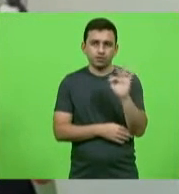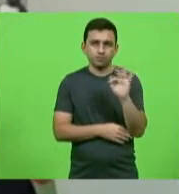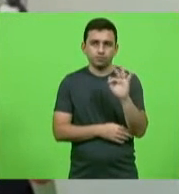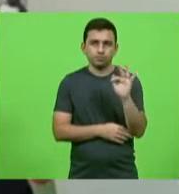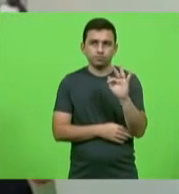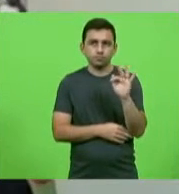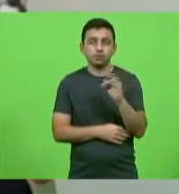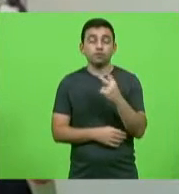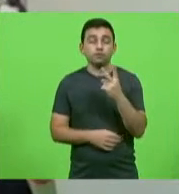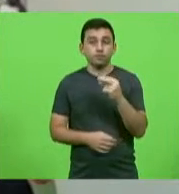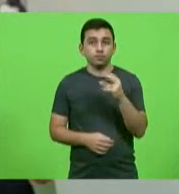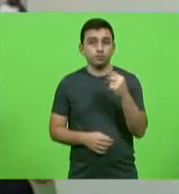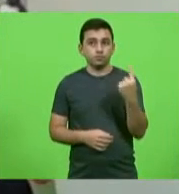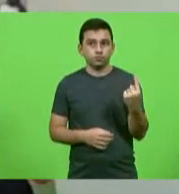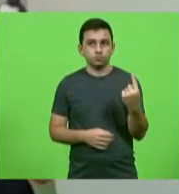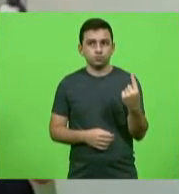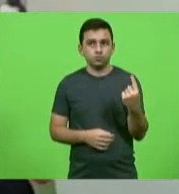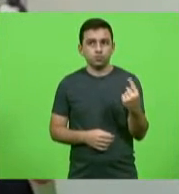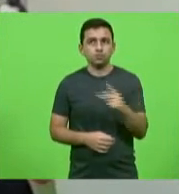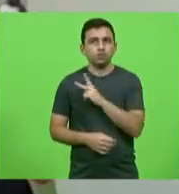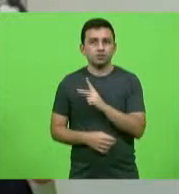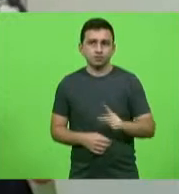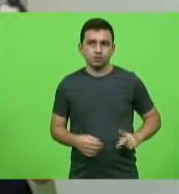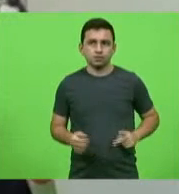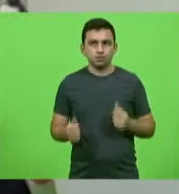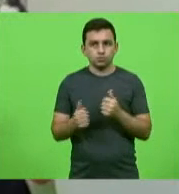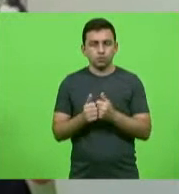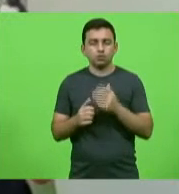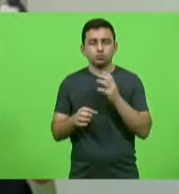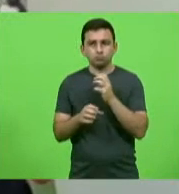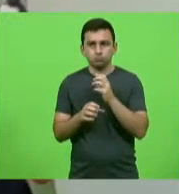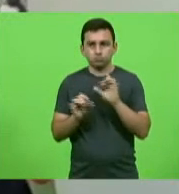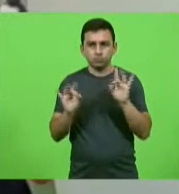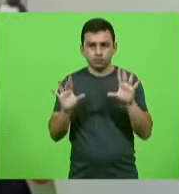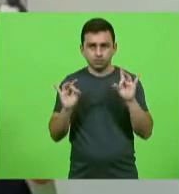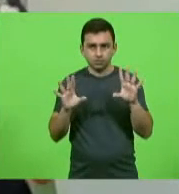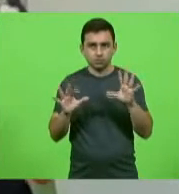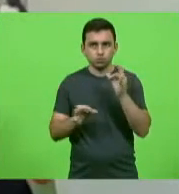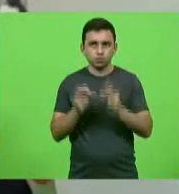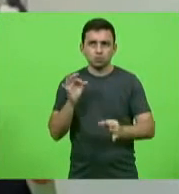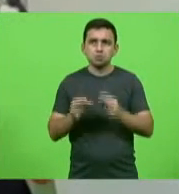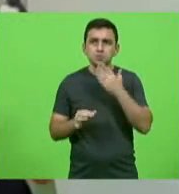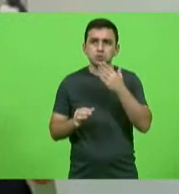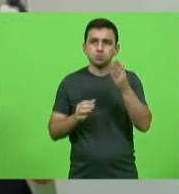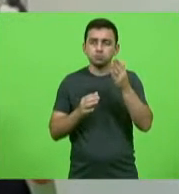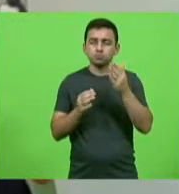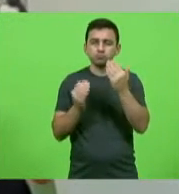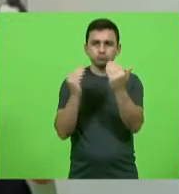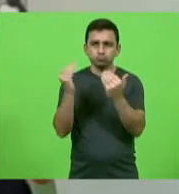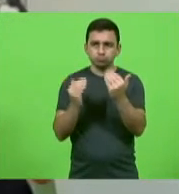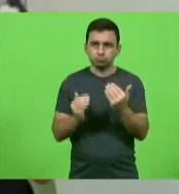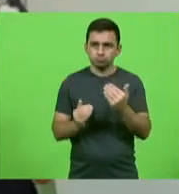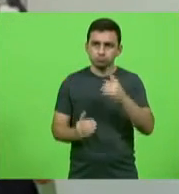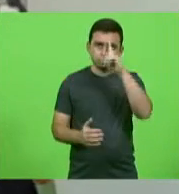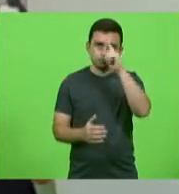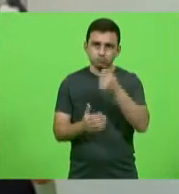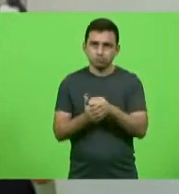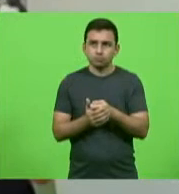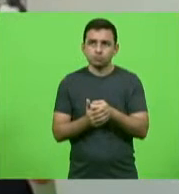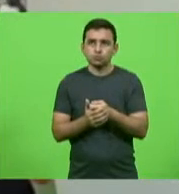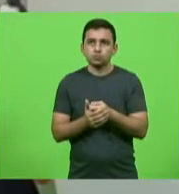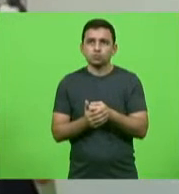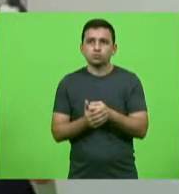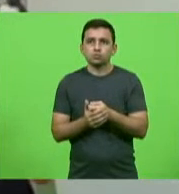fevereiro, aliás, de 2021, o presidente do Tribunal Especial de Julgamento concedeu vistas de supracitada decisão